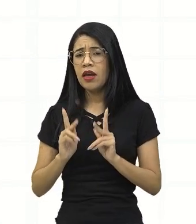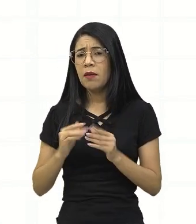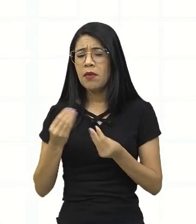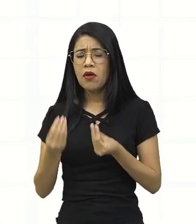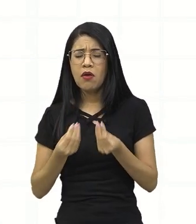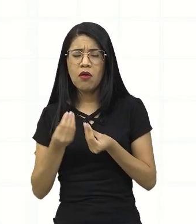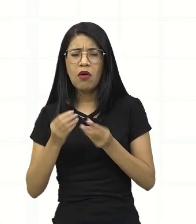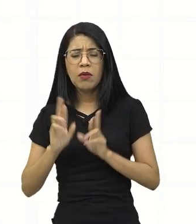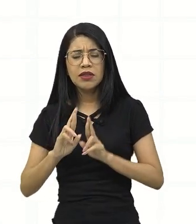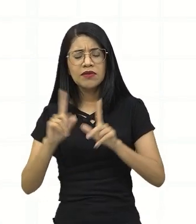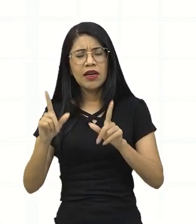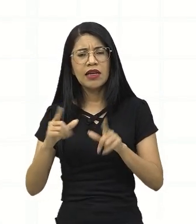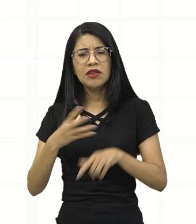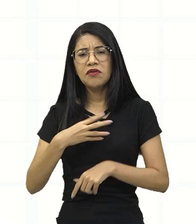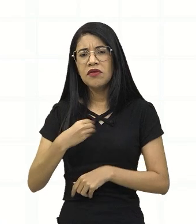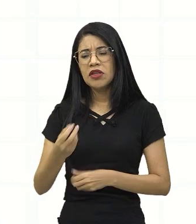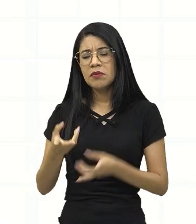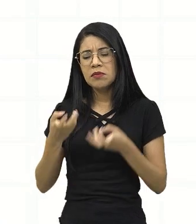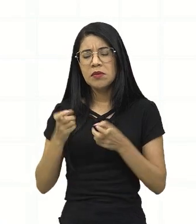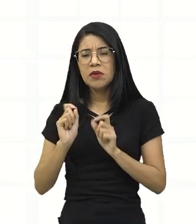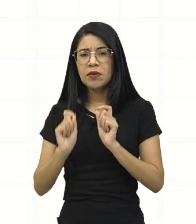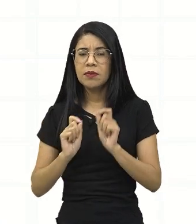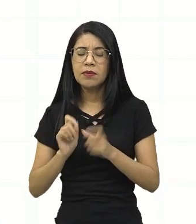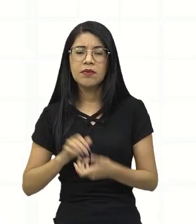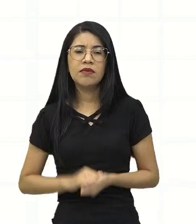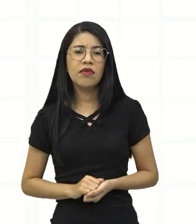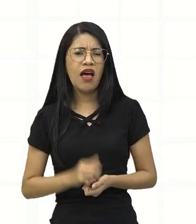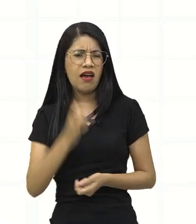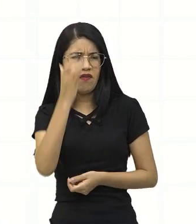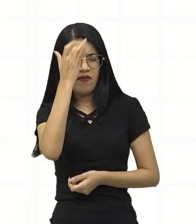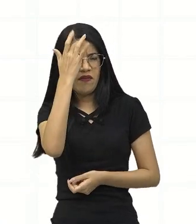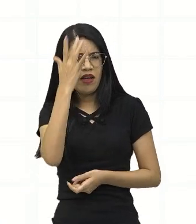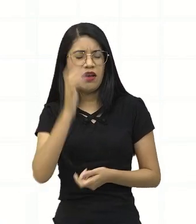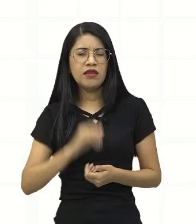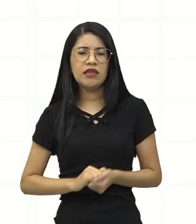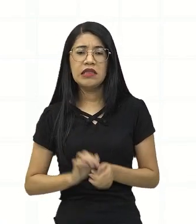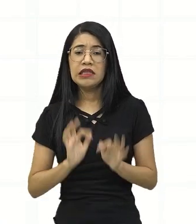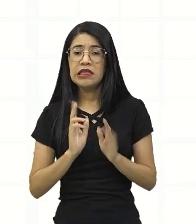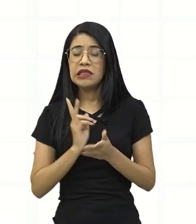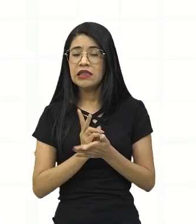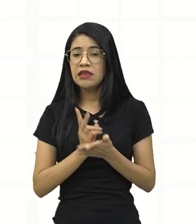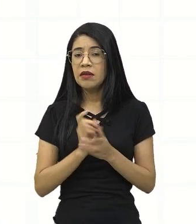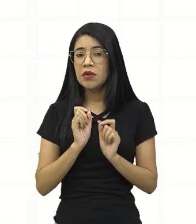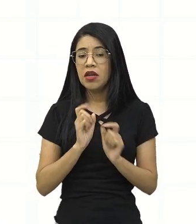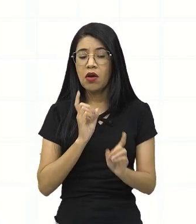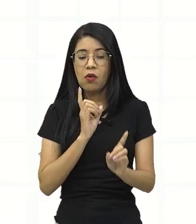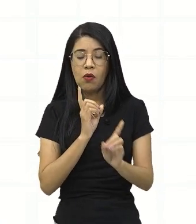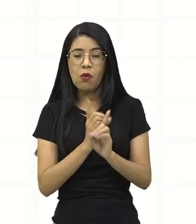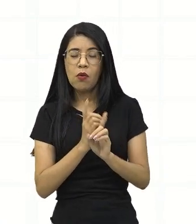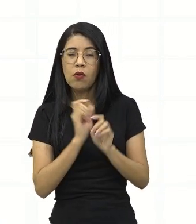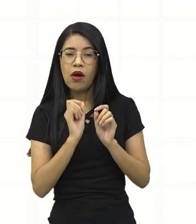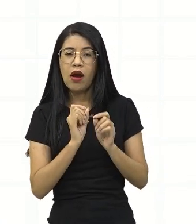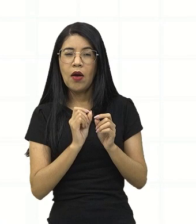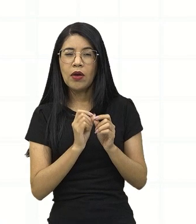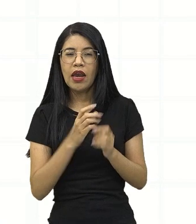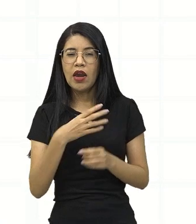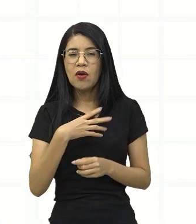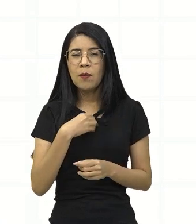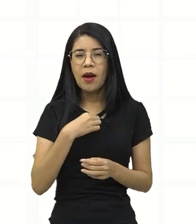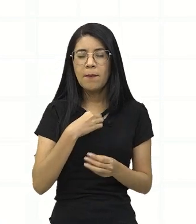posso distinguir os teus filhotes? Coisa fácil. Sempre que encontrares uns